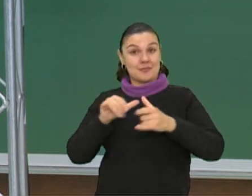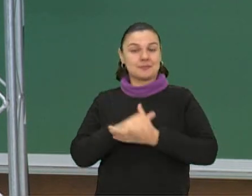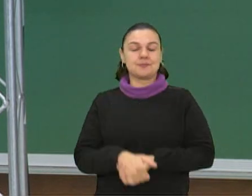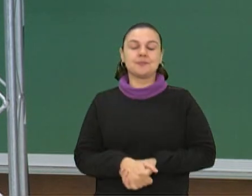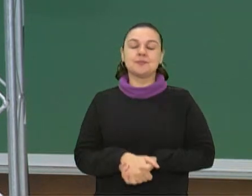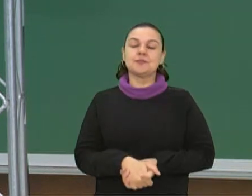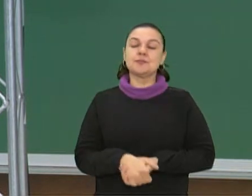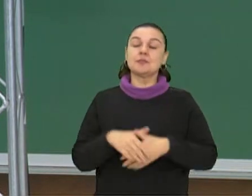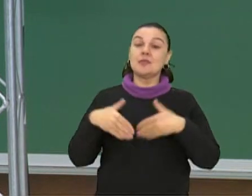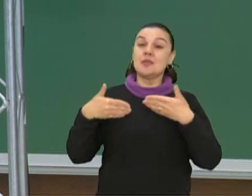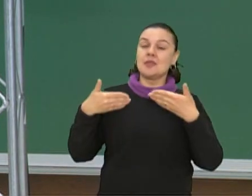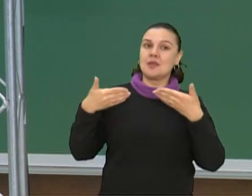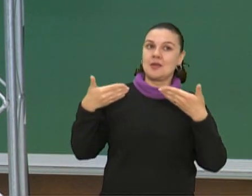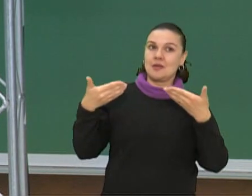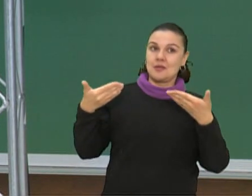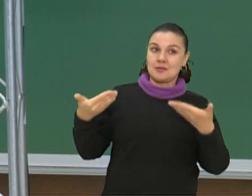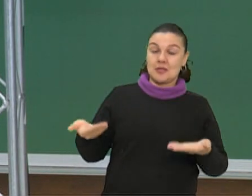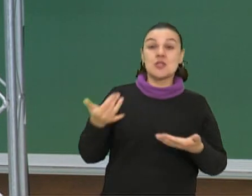O objetivo,